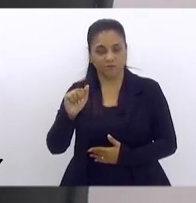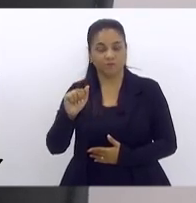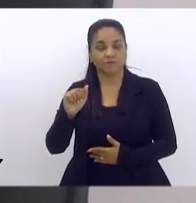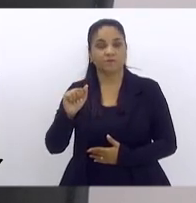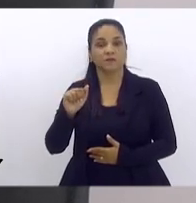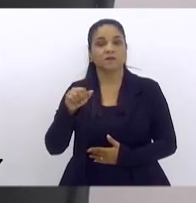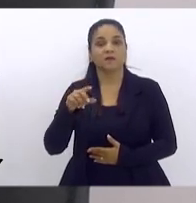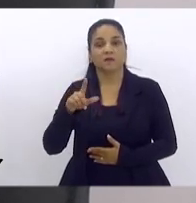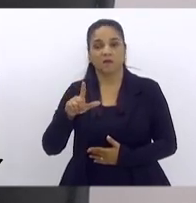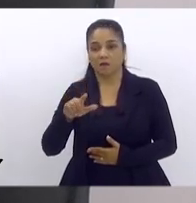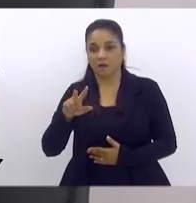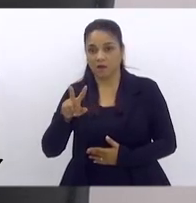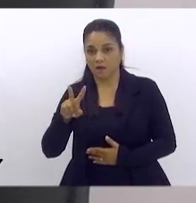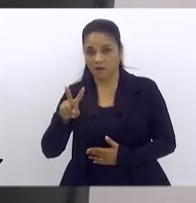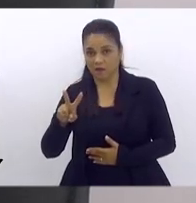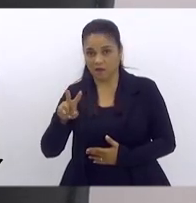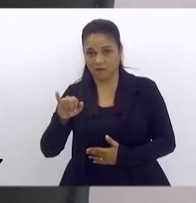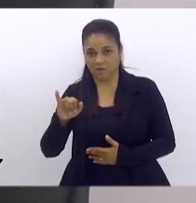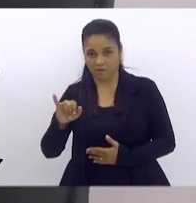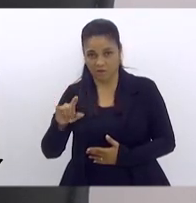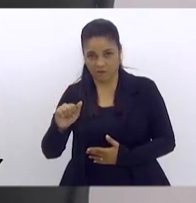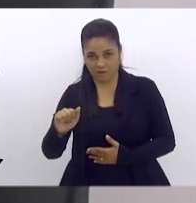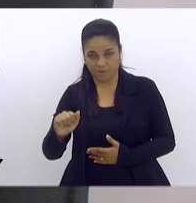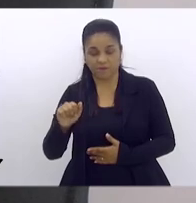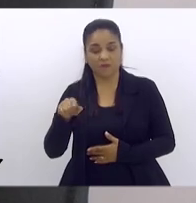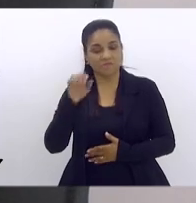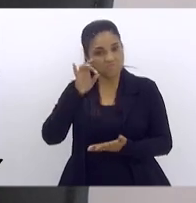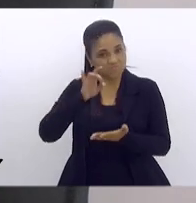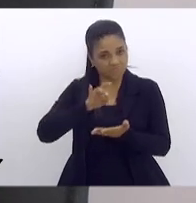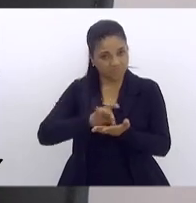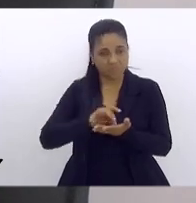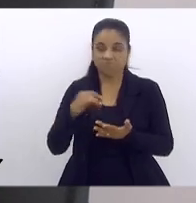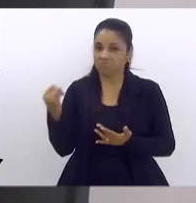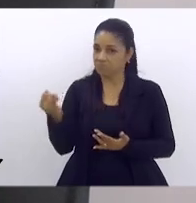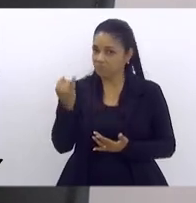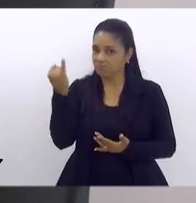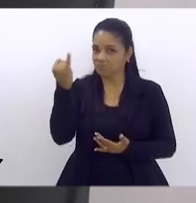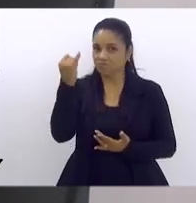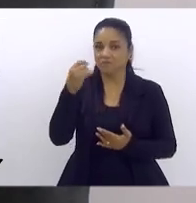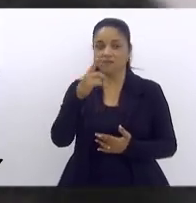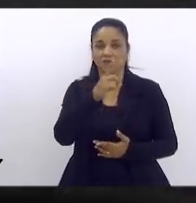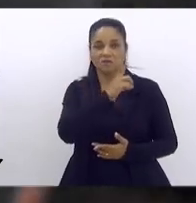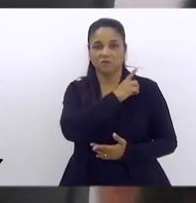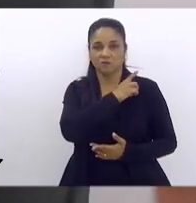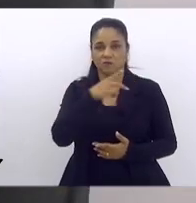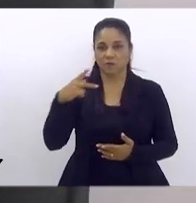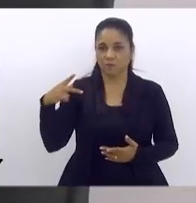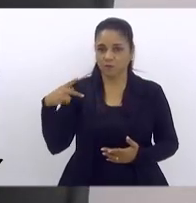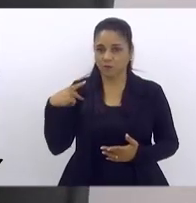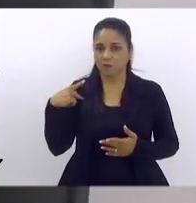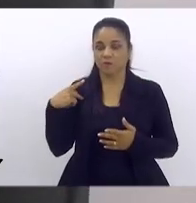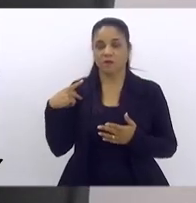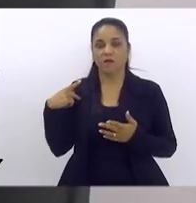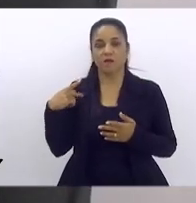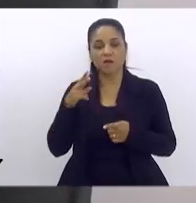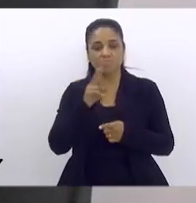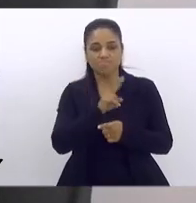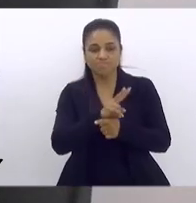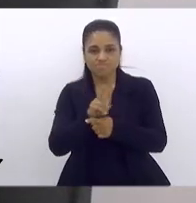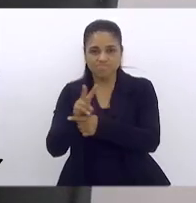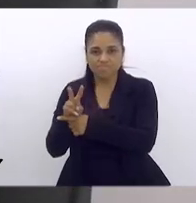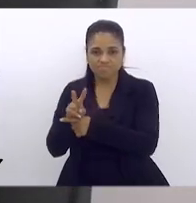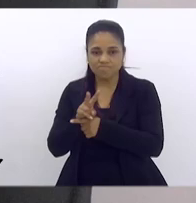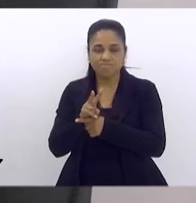importante porque ela é na verdade a defensoria a defensora pública encarregada da proteção dos dados né